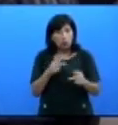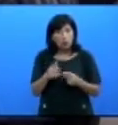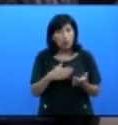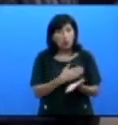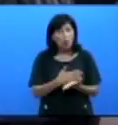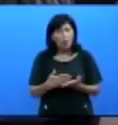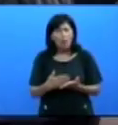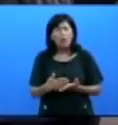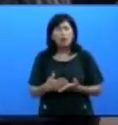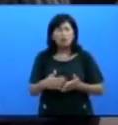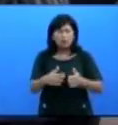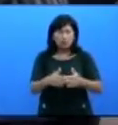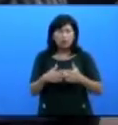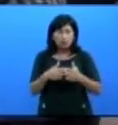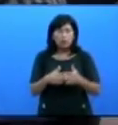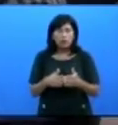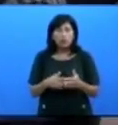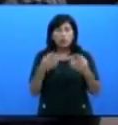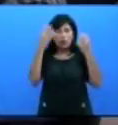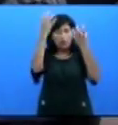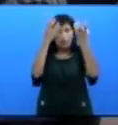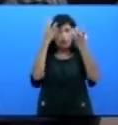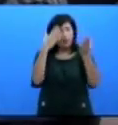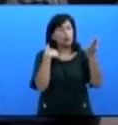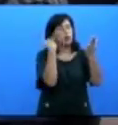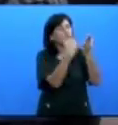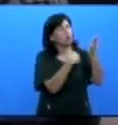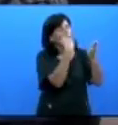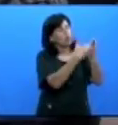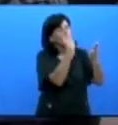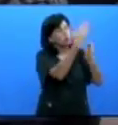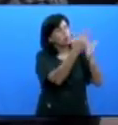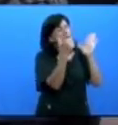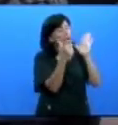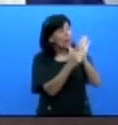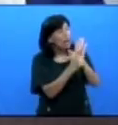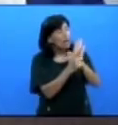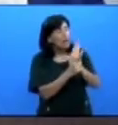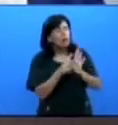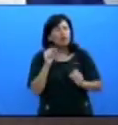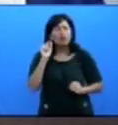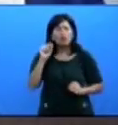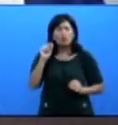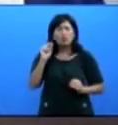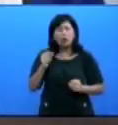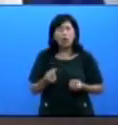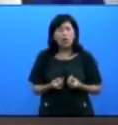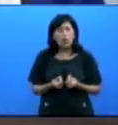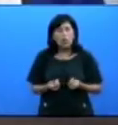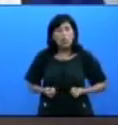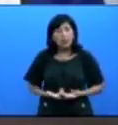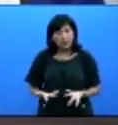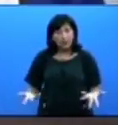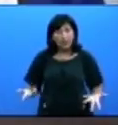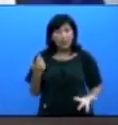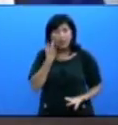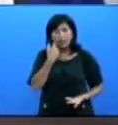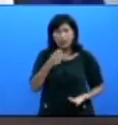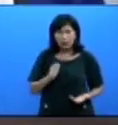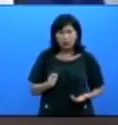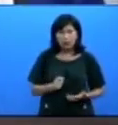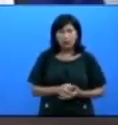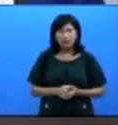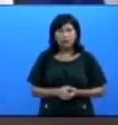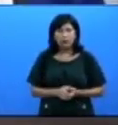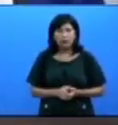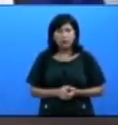pedidos individuais como abaixo-assinados, como nós vimos daquele senhor do Boa Vista, o vereador Papim estava aqui presidindo a Comissão